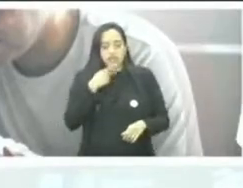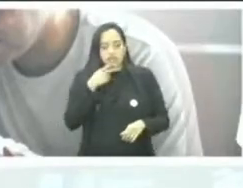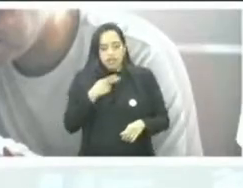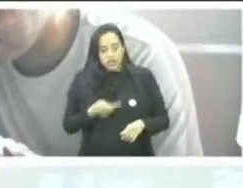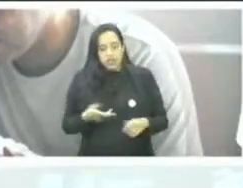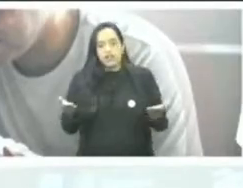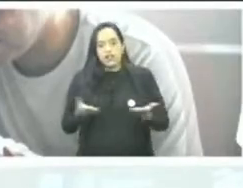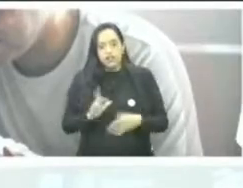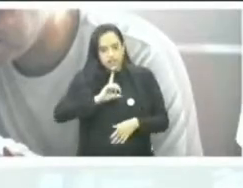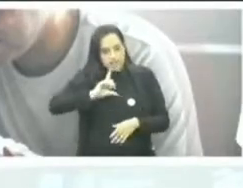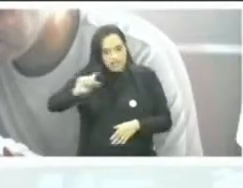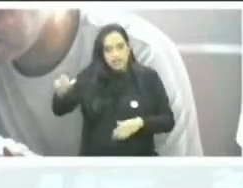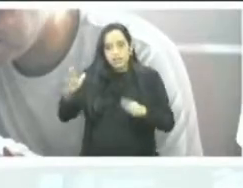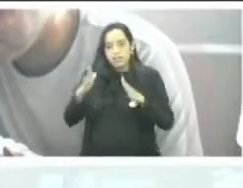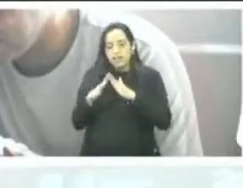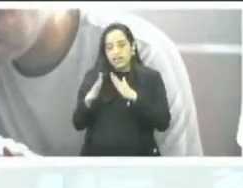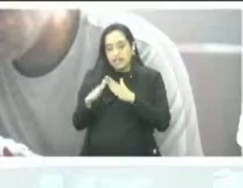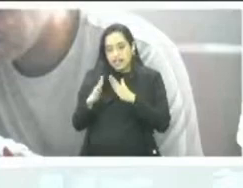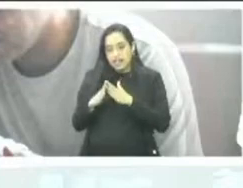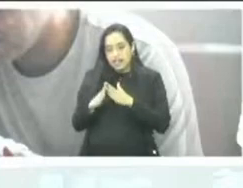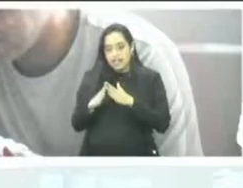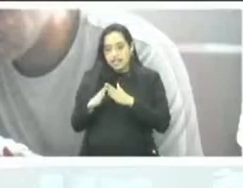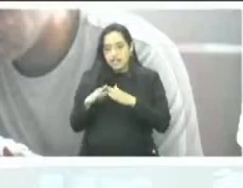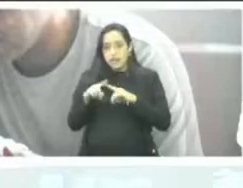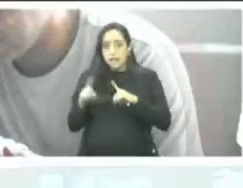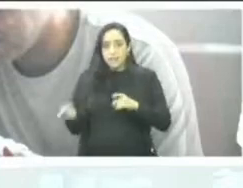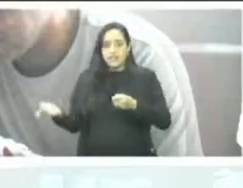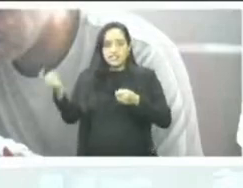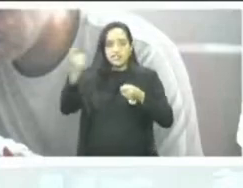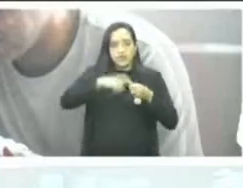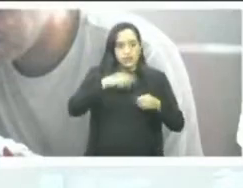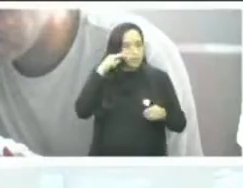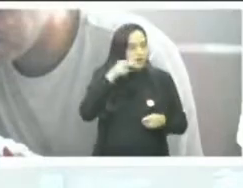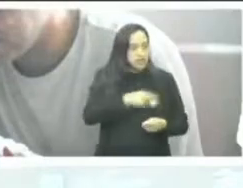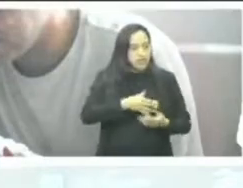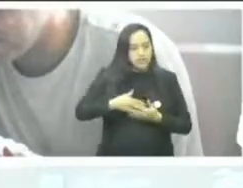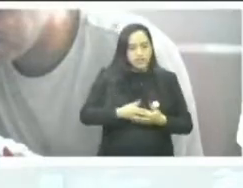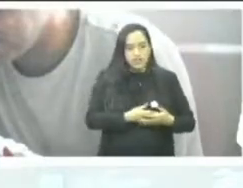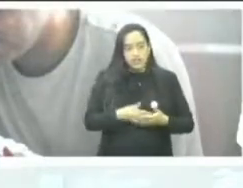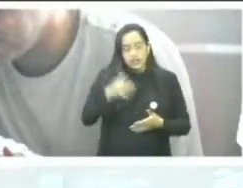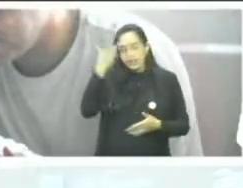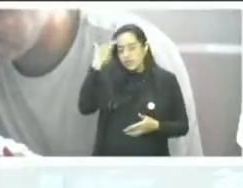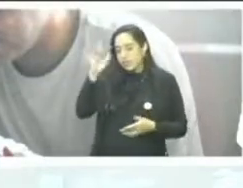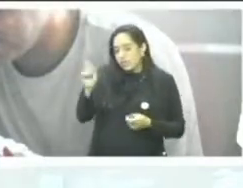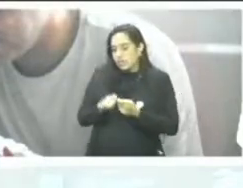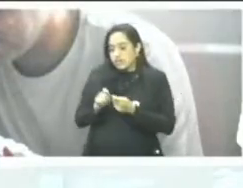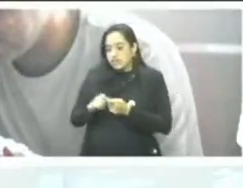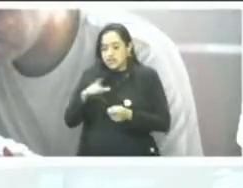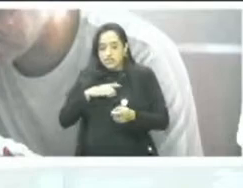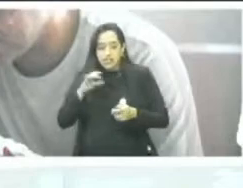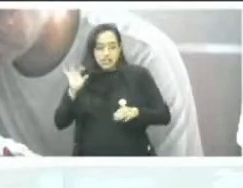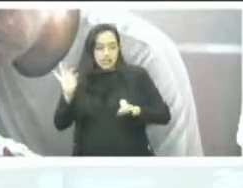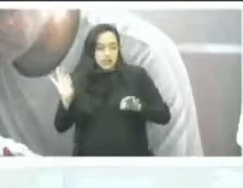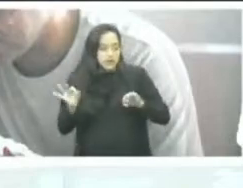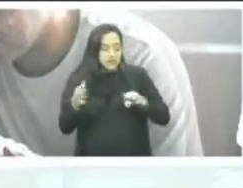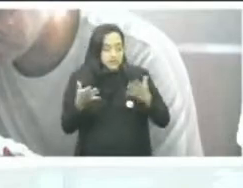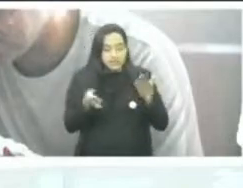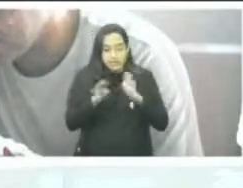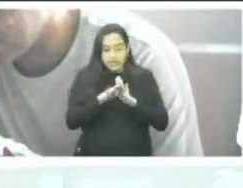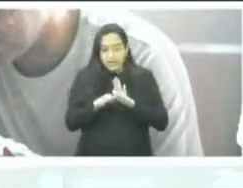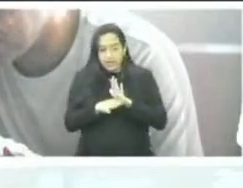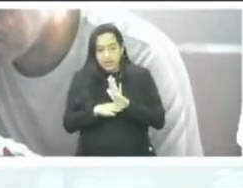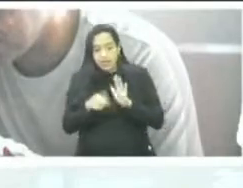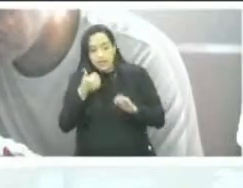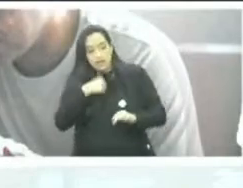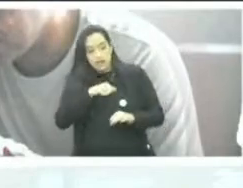agora você vai para casa e volta. E aí eu não sabia o que fazer, tinham algumas opções, né?